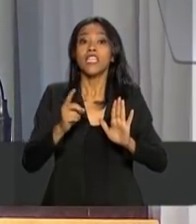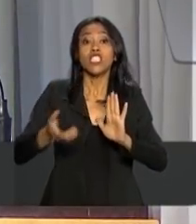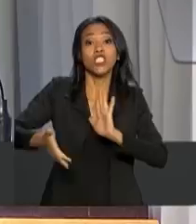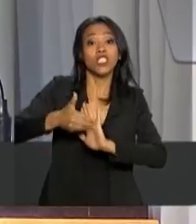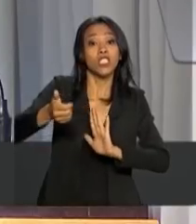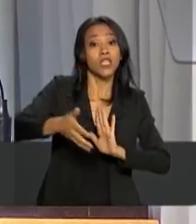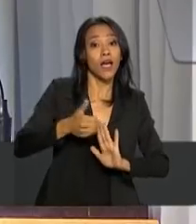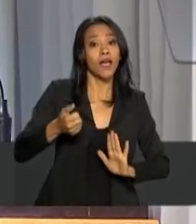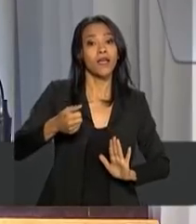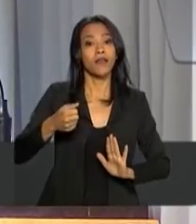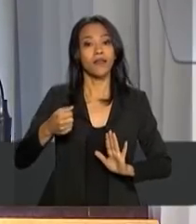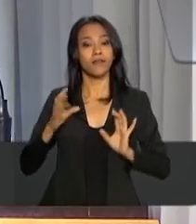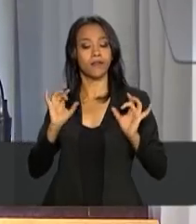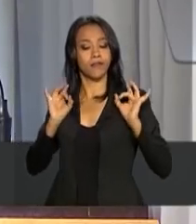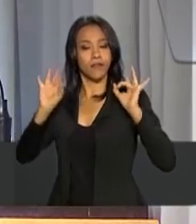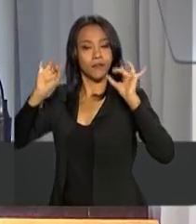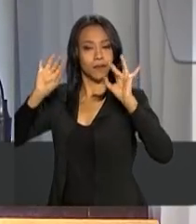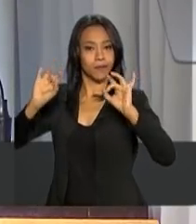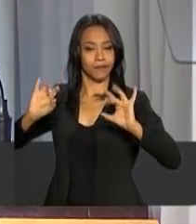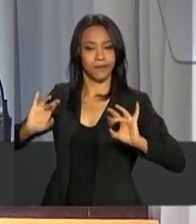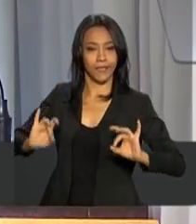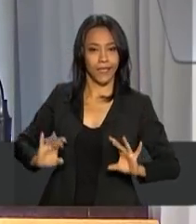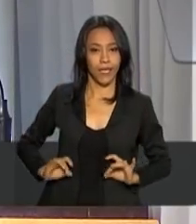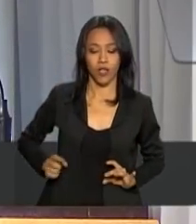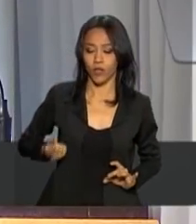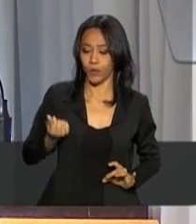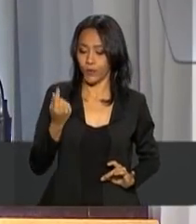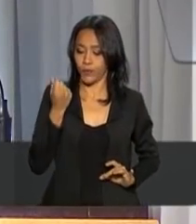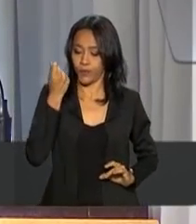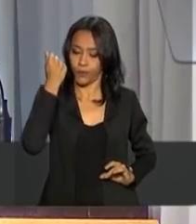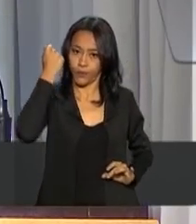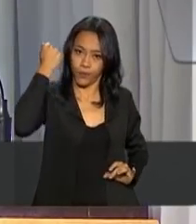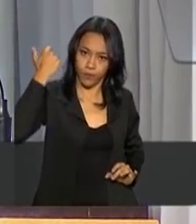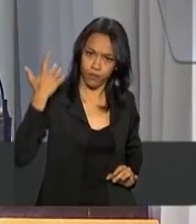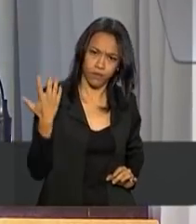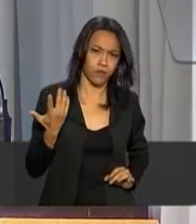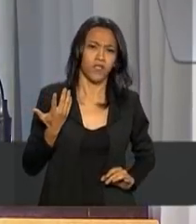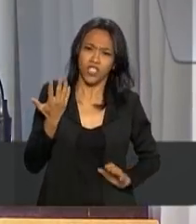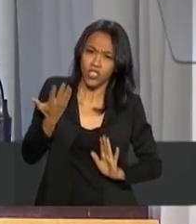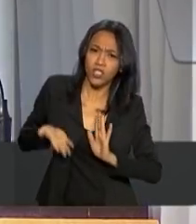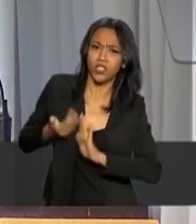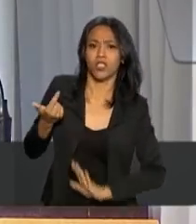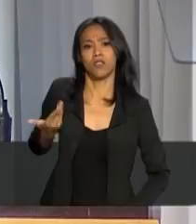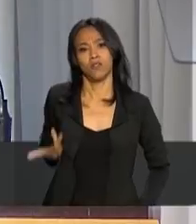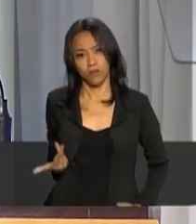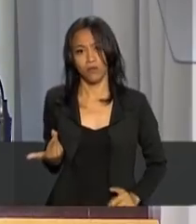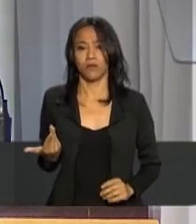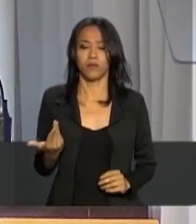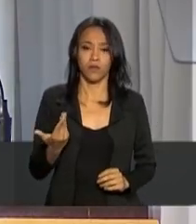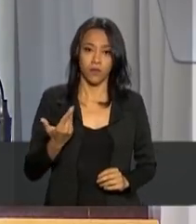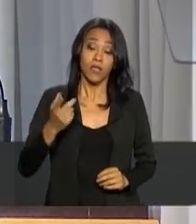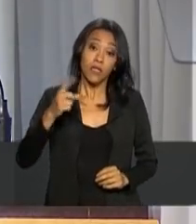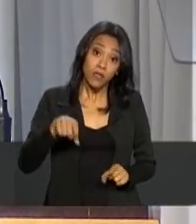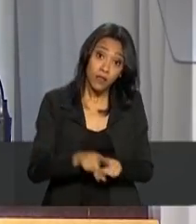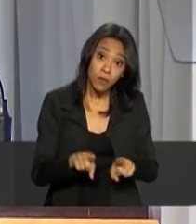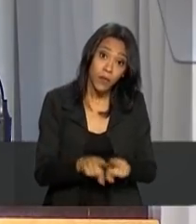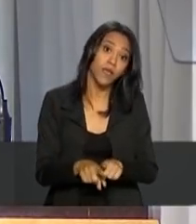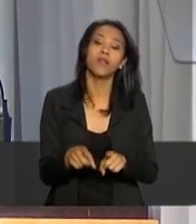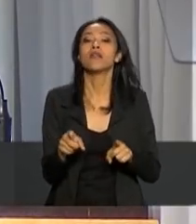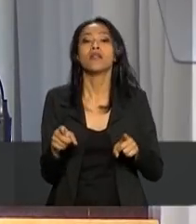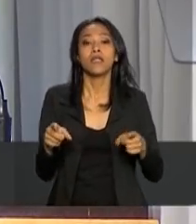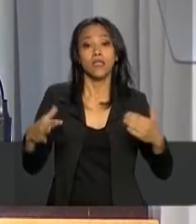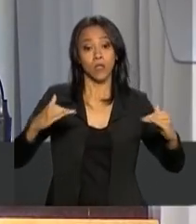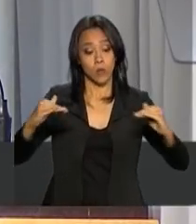privilégios. Ou seja, o que a reforma faz é uma equiparação entre o setor privado e o setor